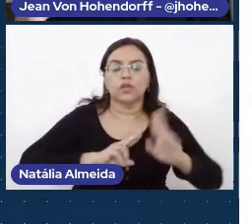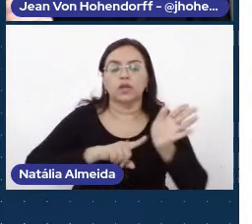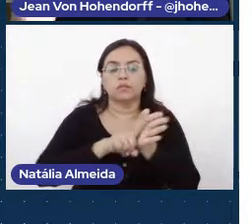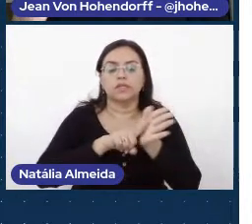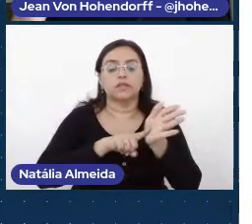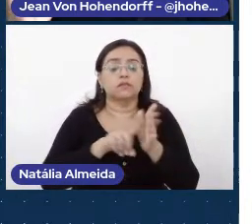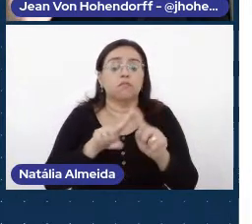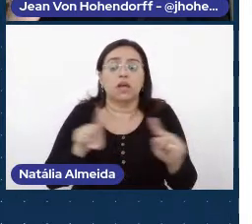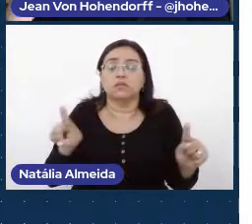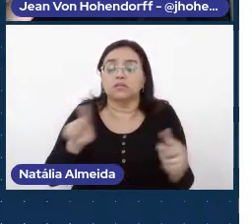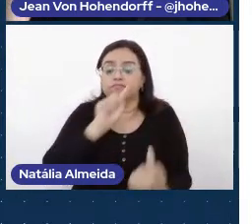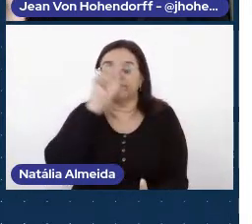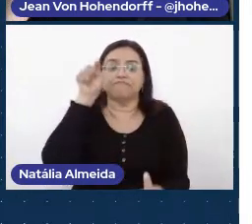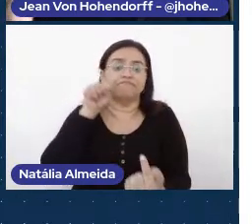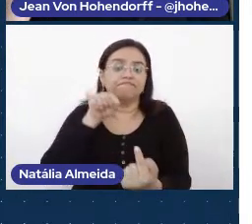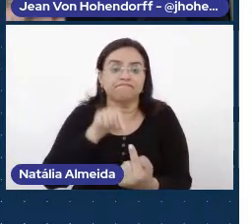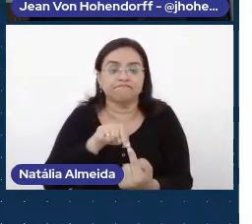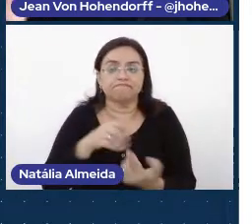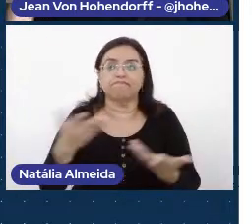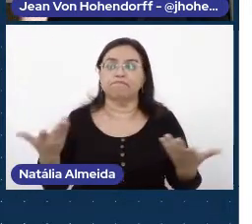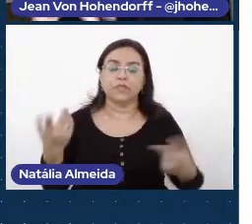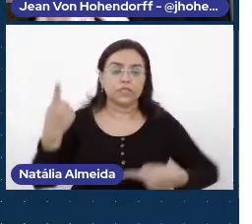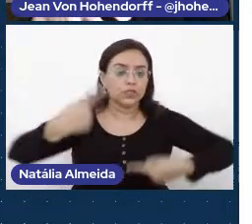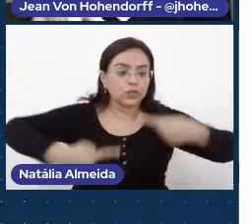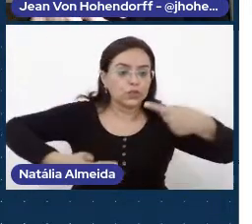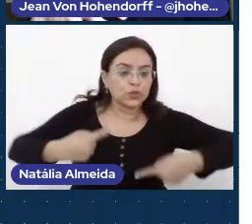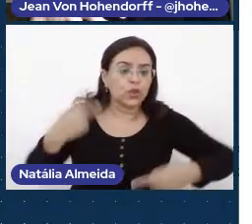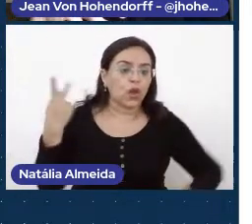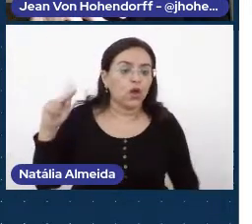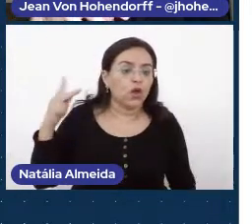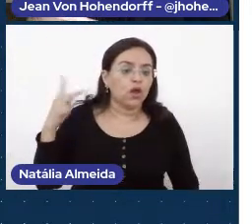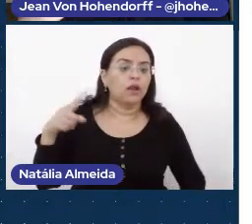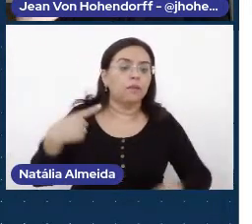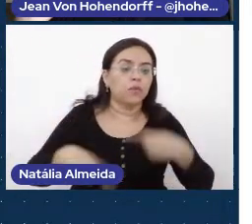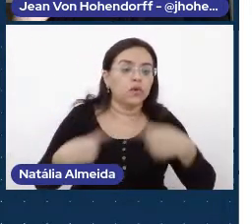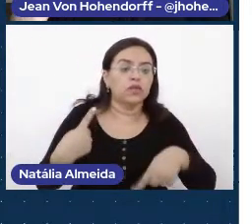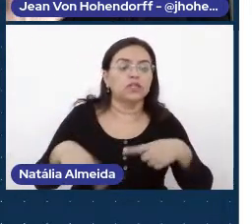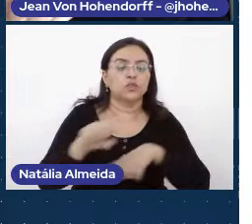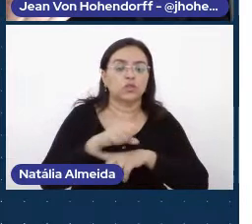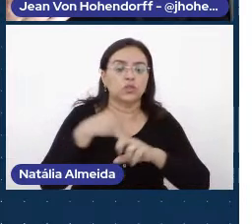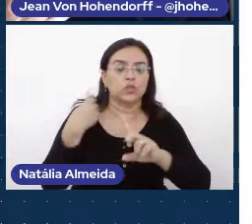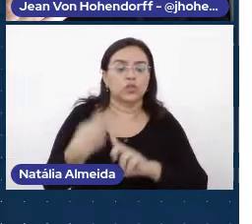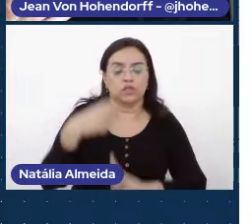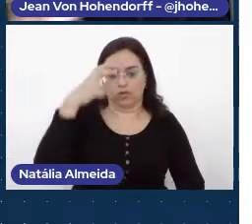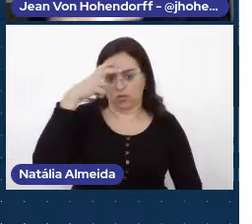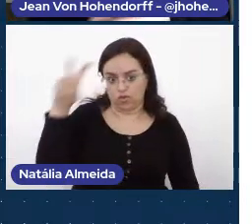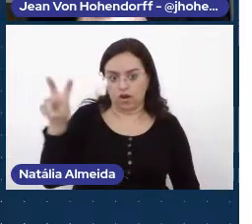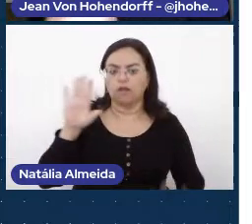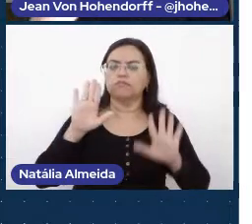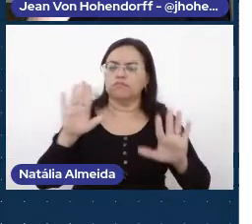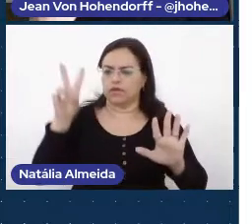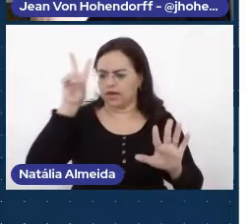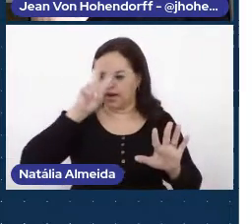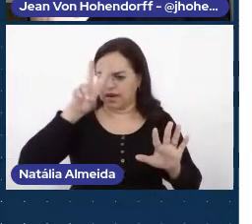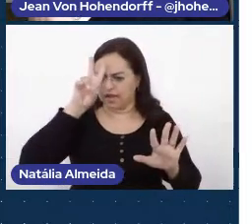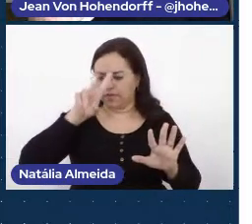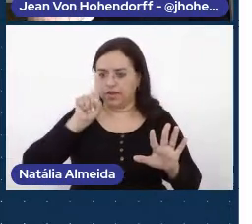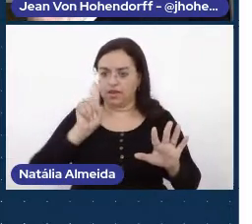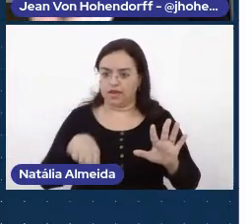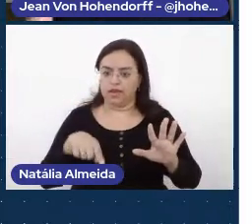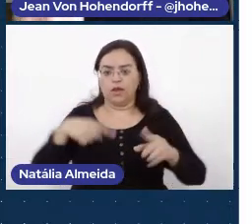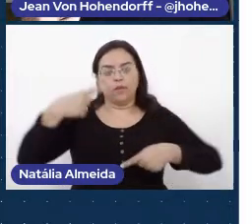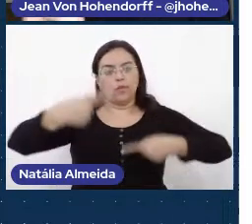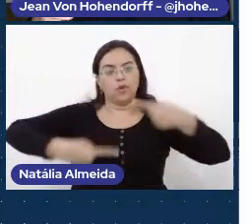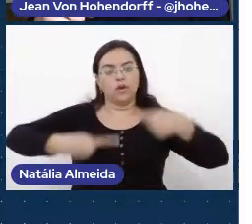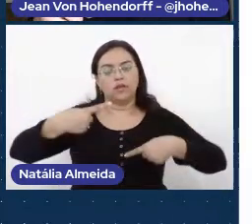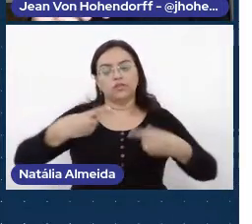realidade histórica, política, social, cultural de onde ela foi gerada. E lembrando que política, né, é o nosso posicionamento no